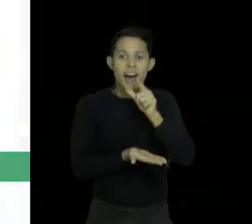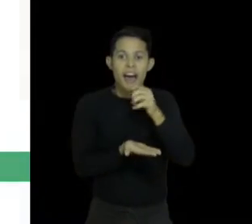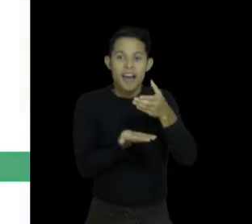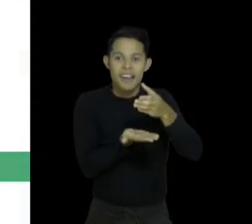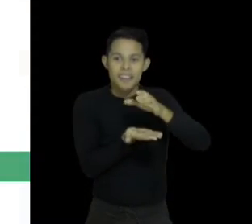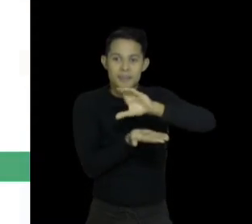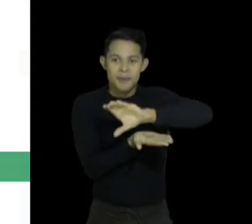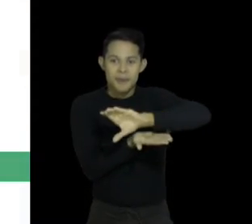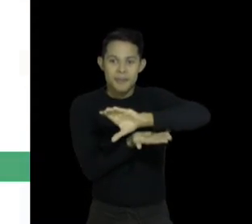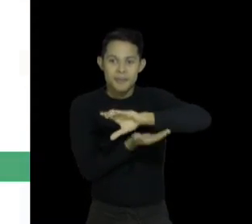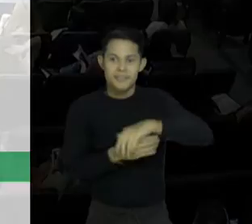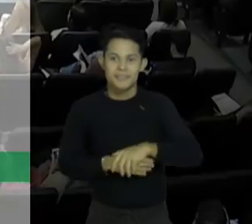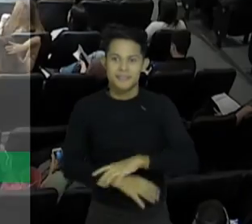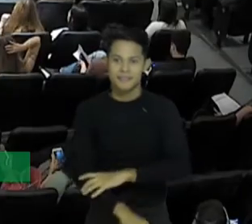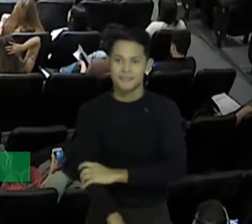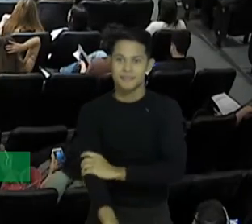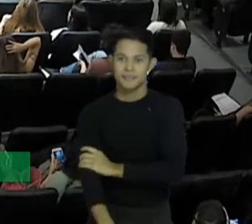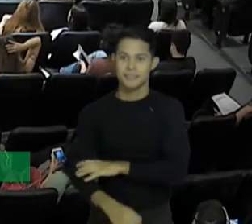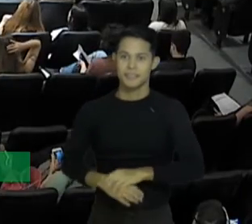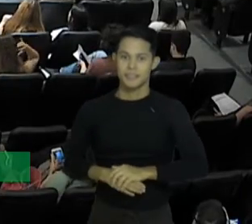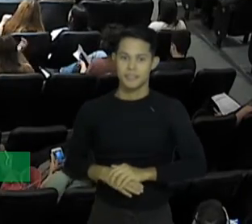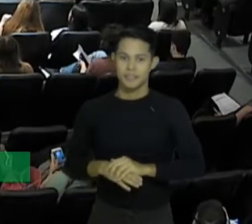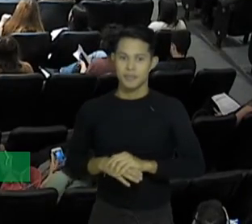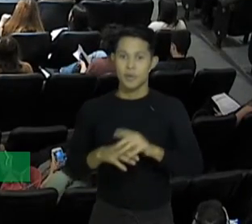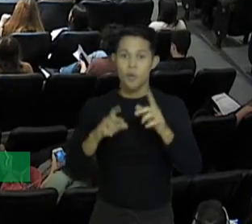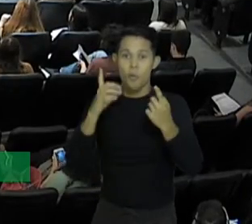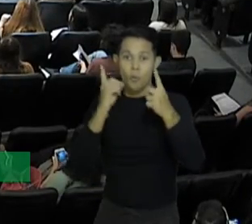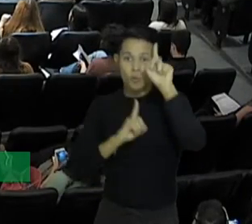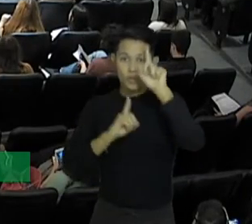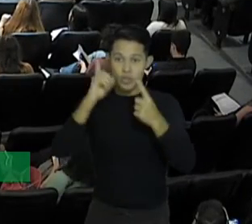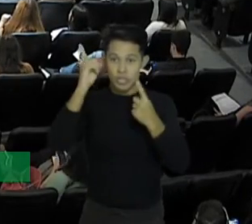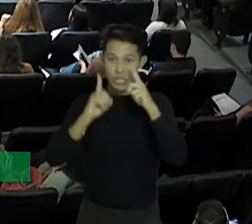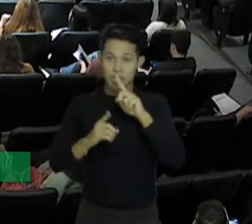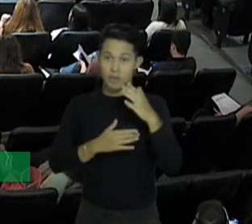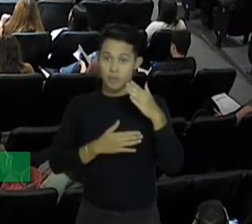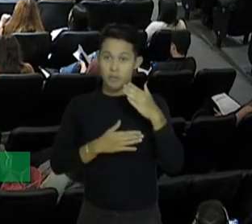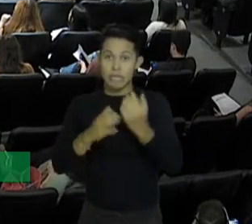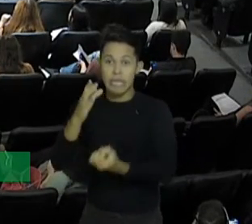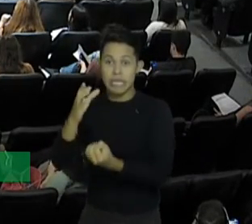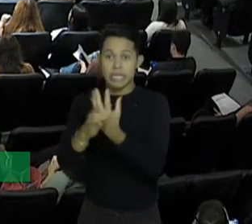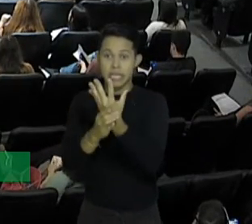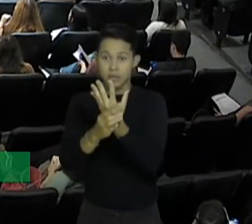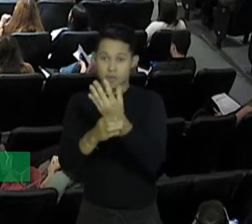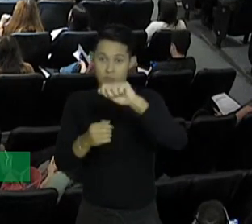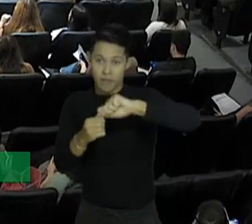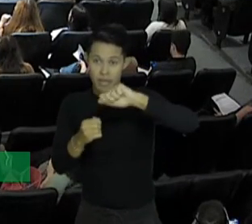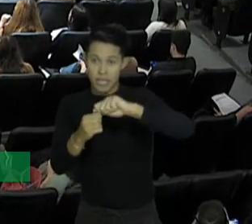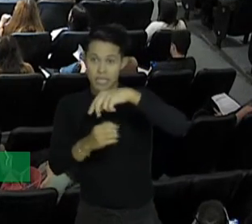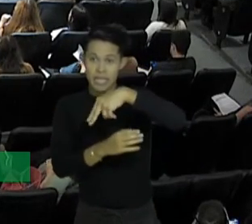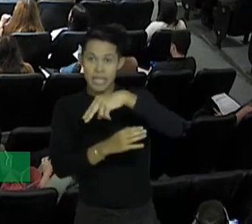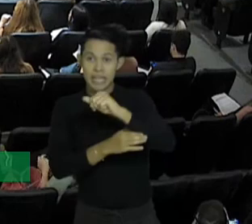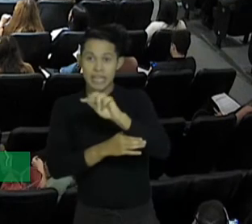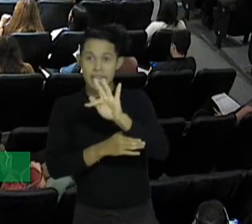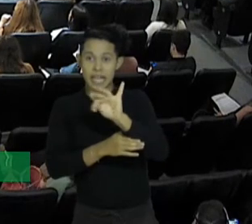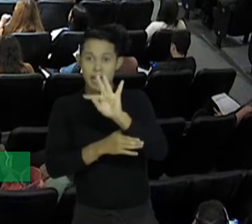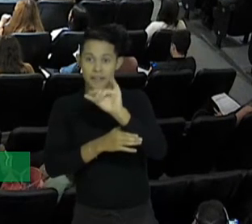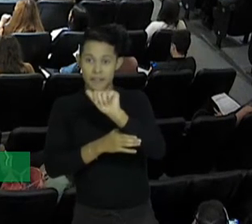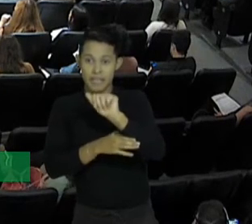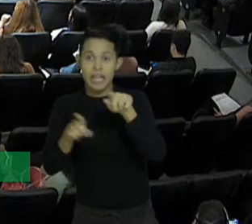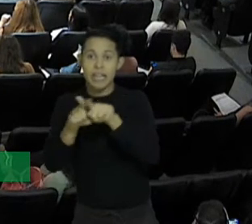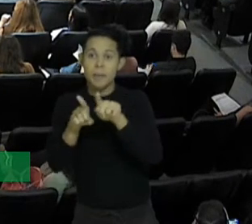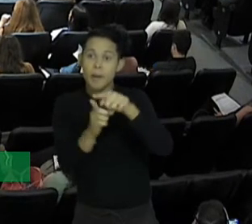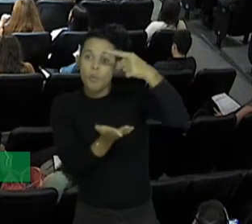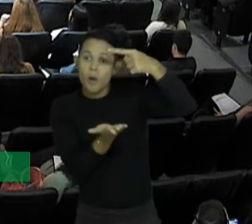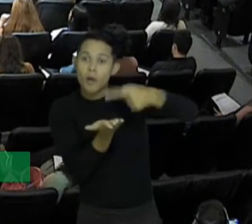foi fazer o ch foi fazer o nafta foi fazer o tratado com os Estados Unidos